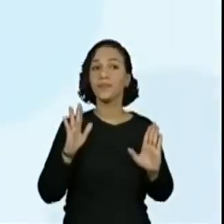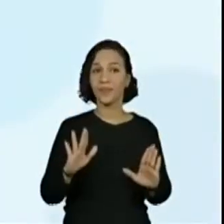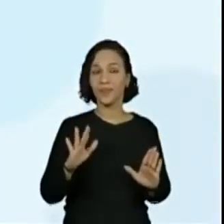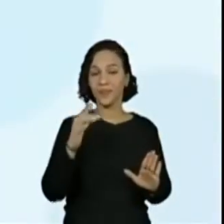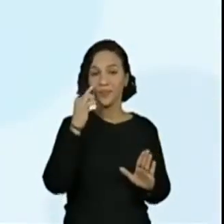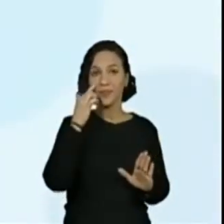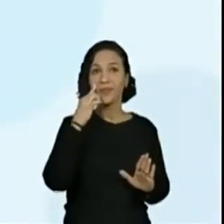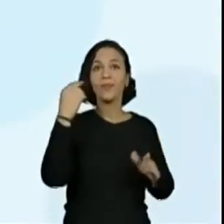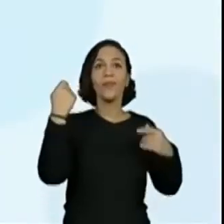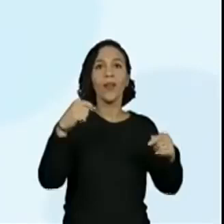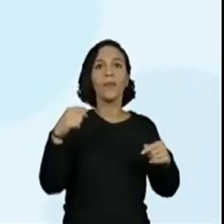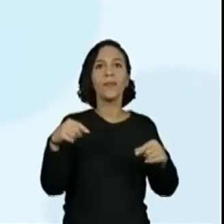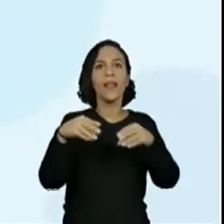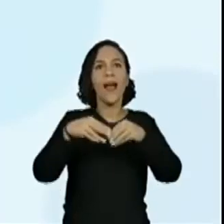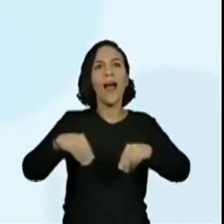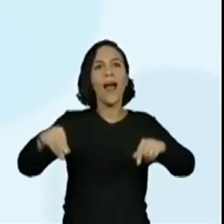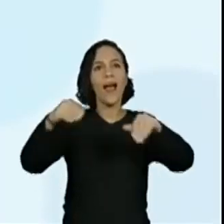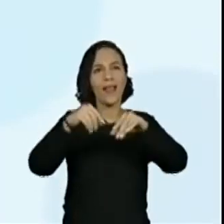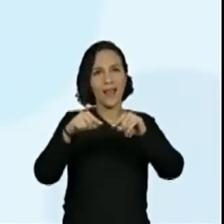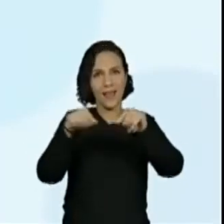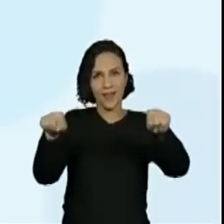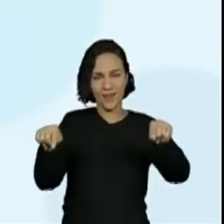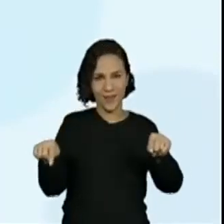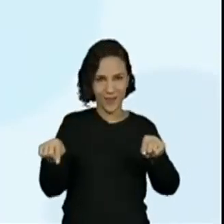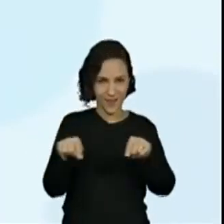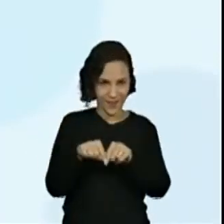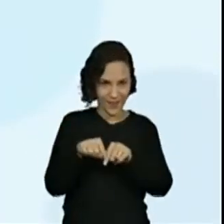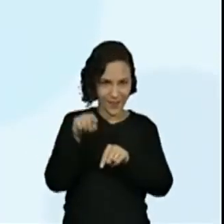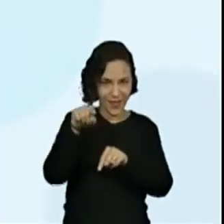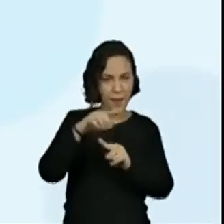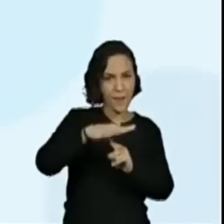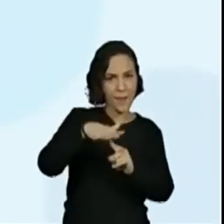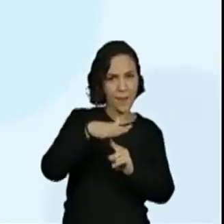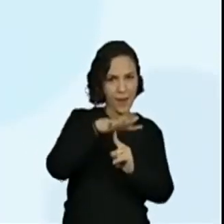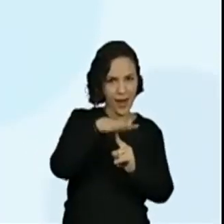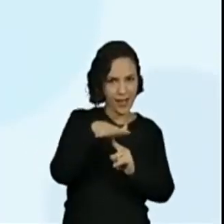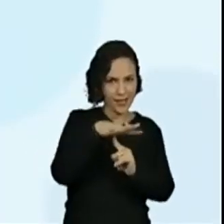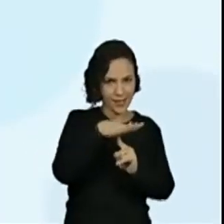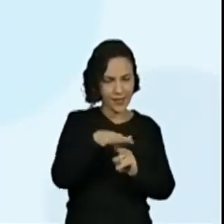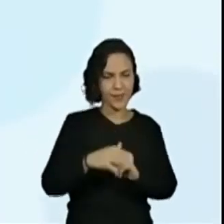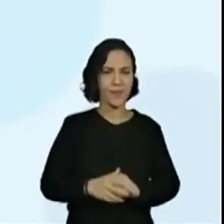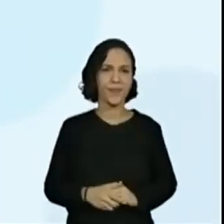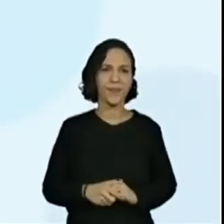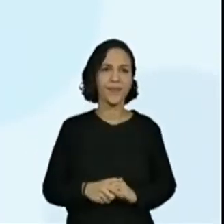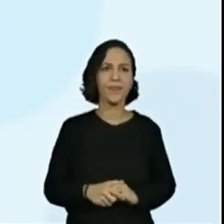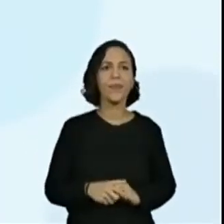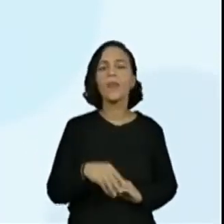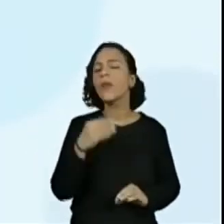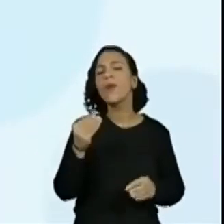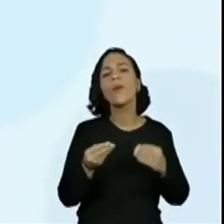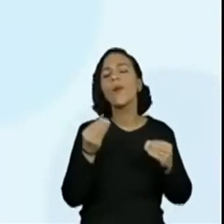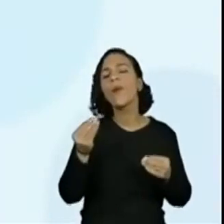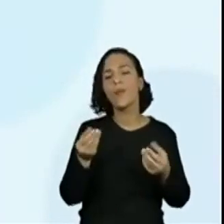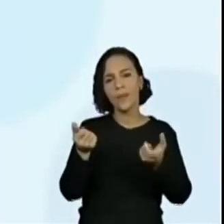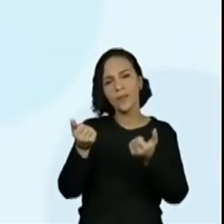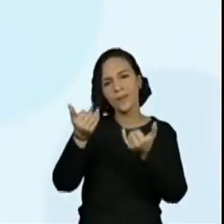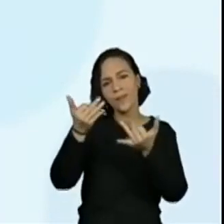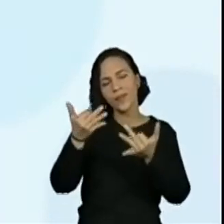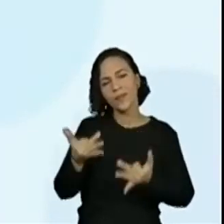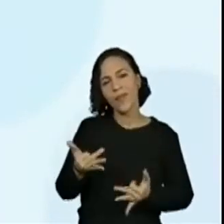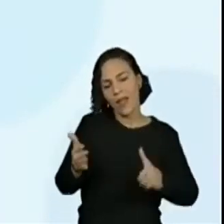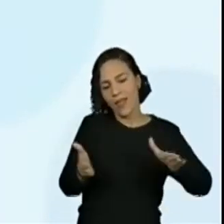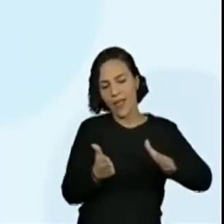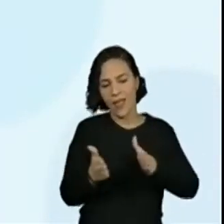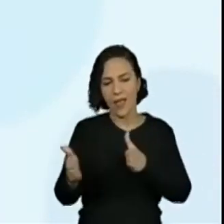neste tanque de areia, como seria essa explicação? Criançada, pode colocar aí para a gente... E aí eles vão ficar olhando